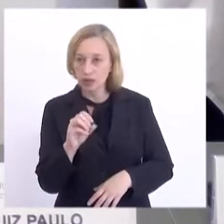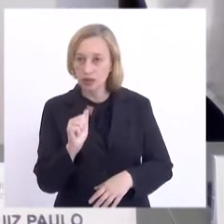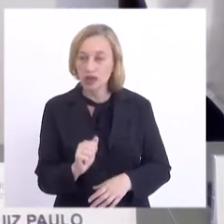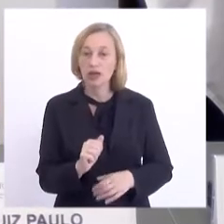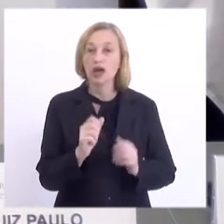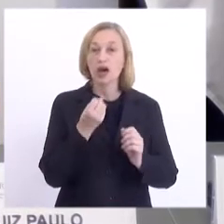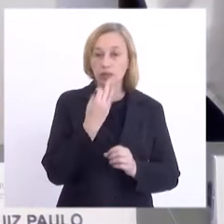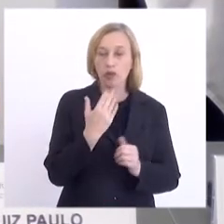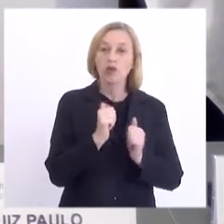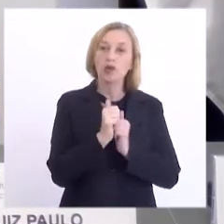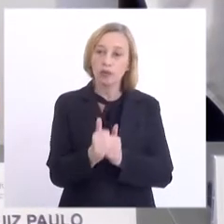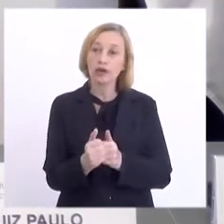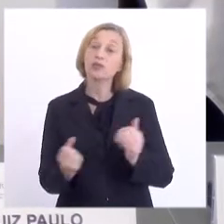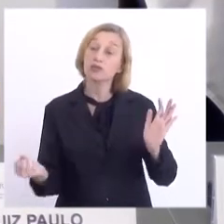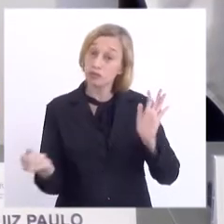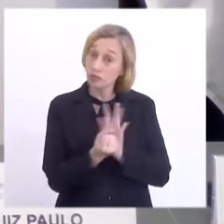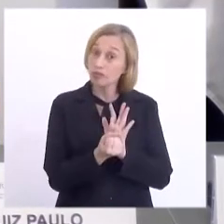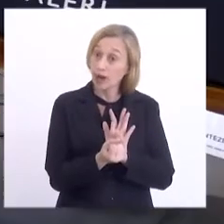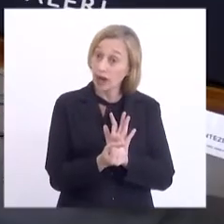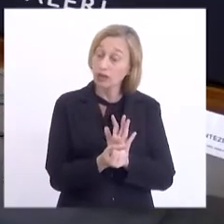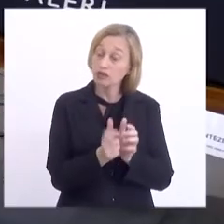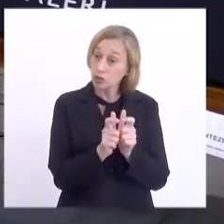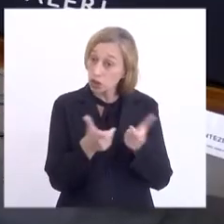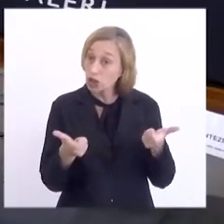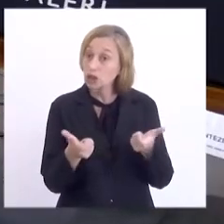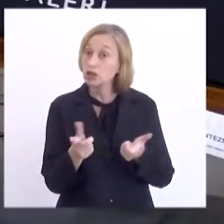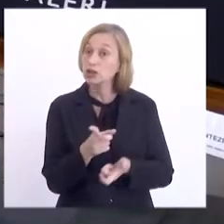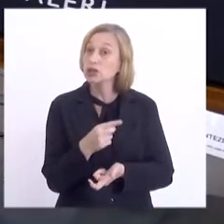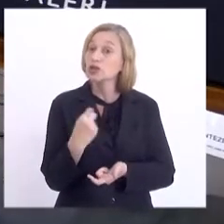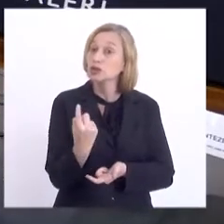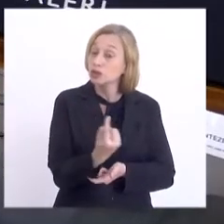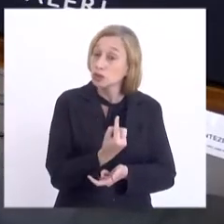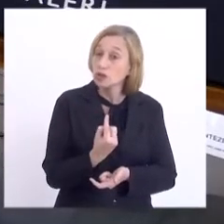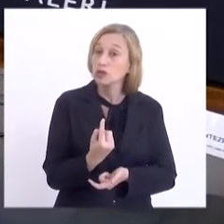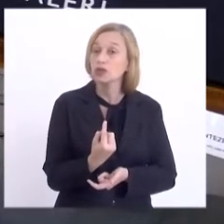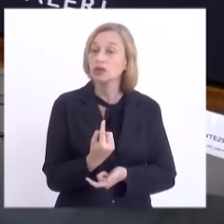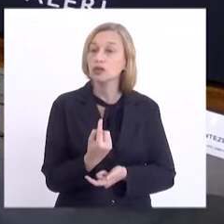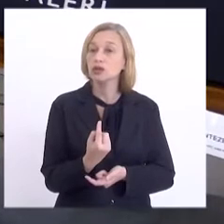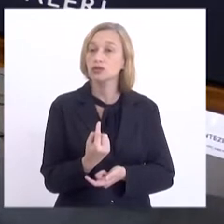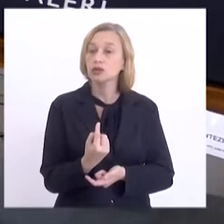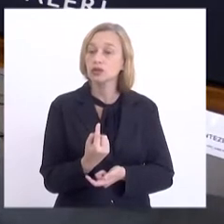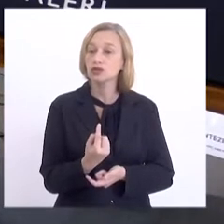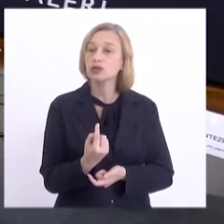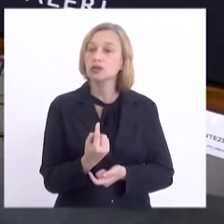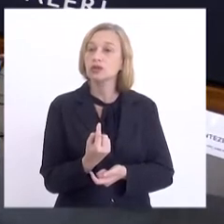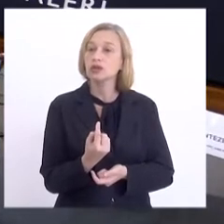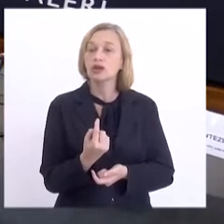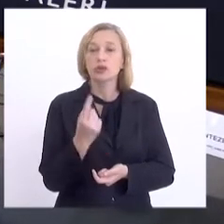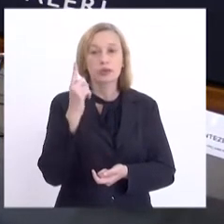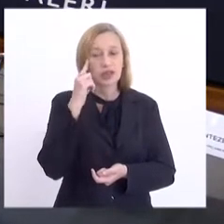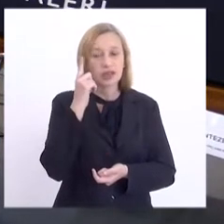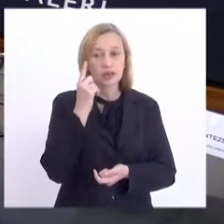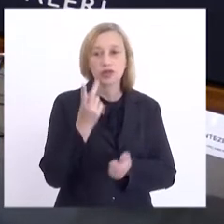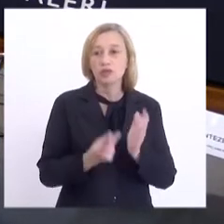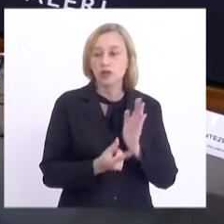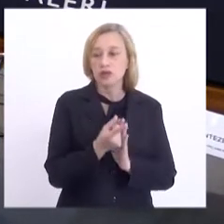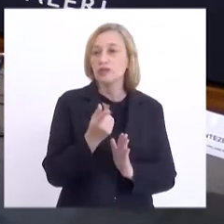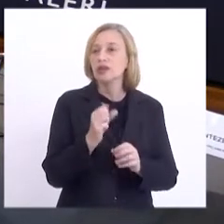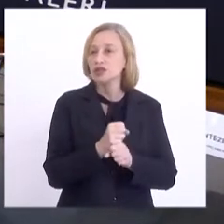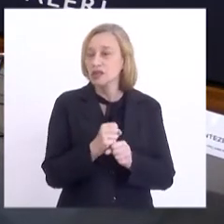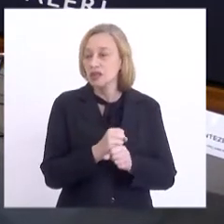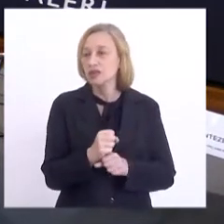pode ser um impacto enorme no nosso na nossa previsão para família desse ano